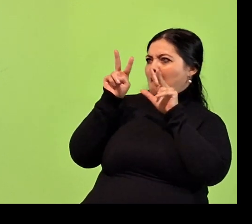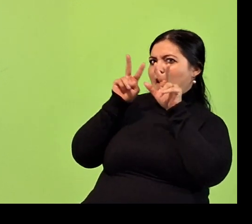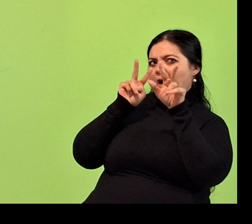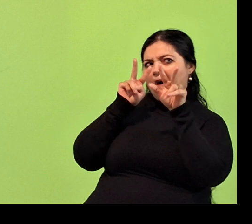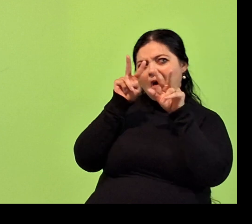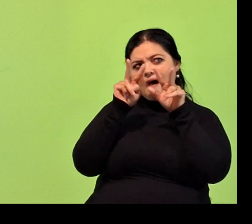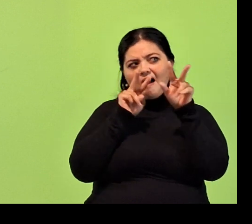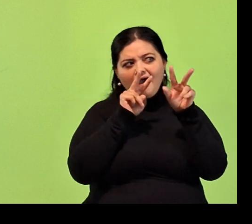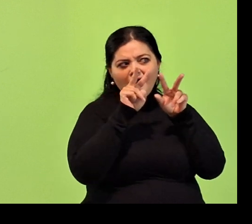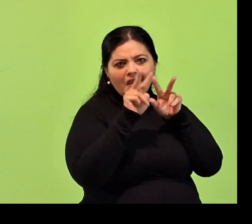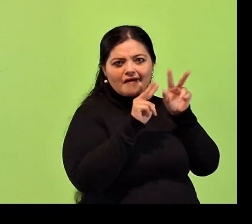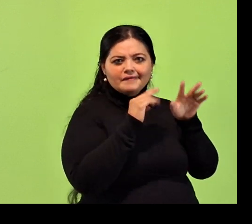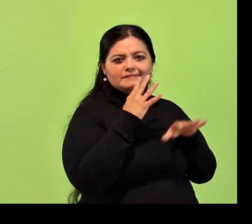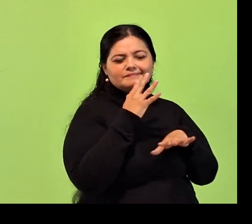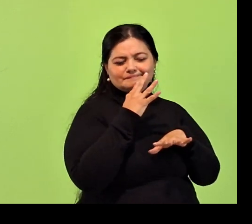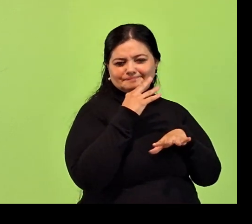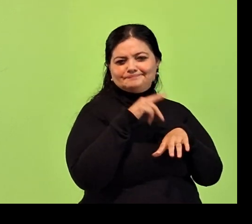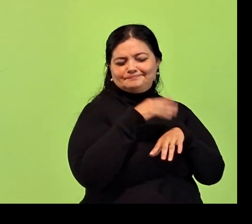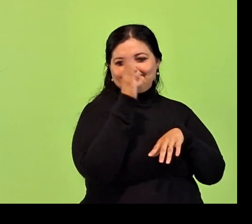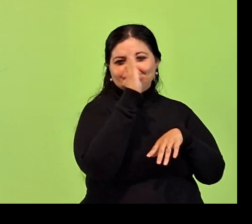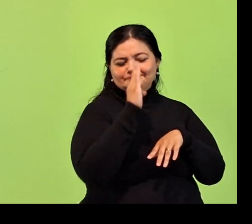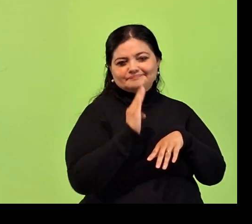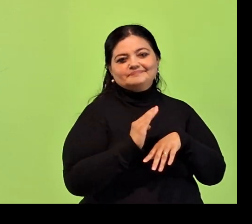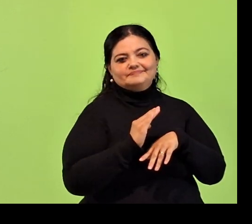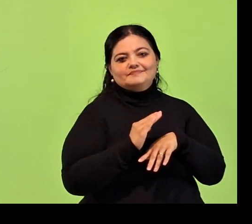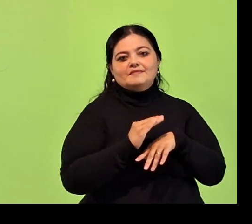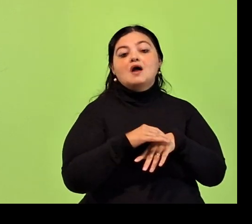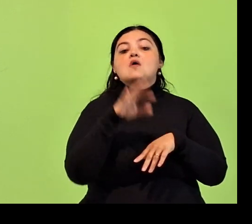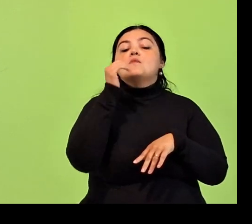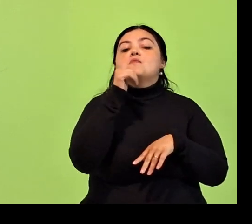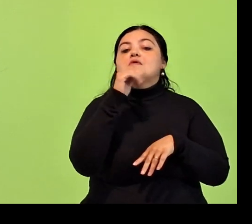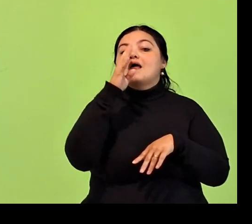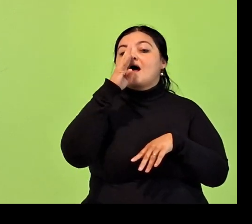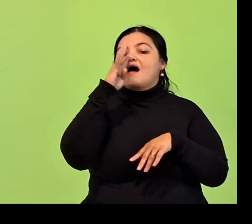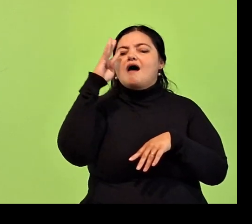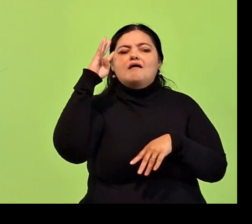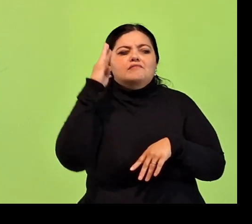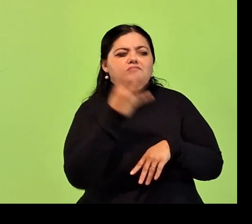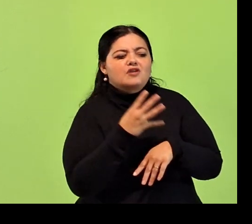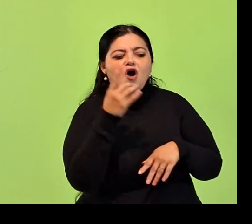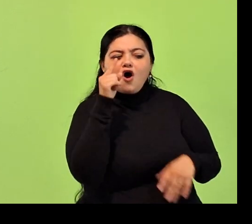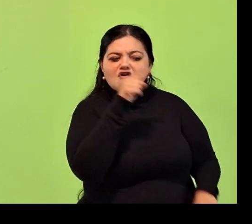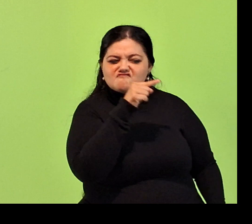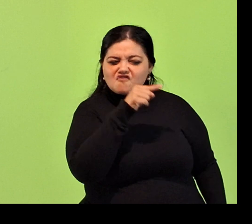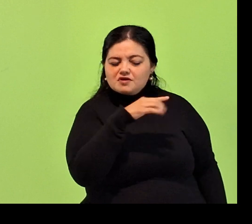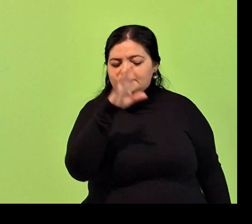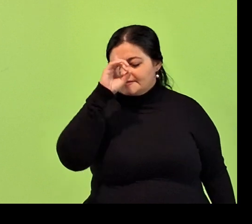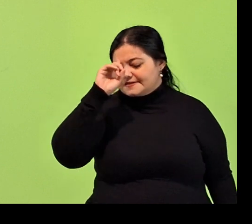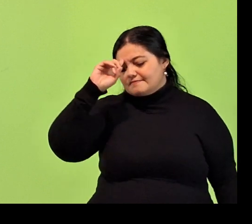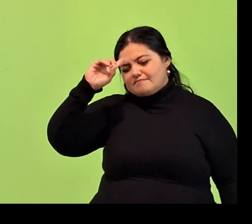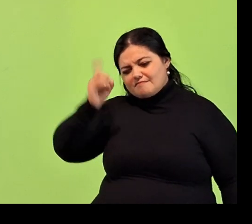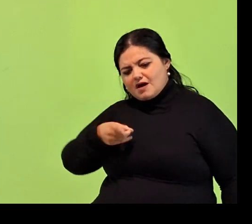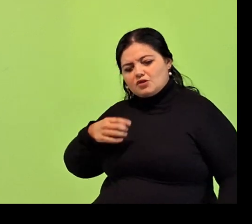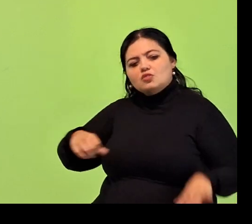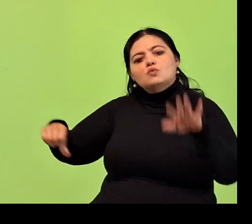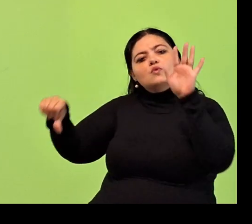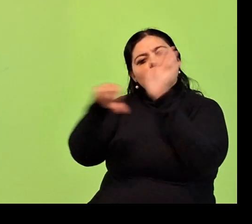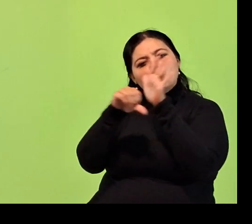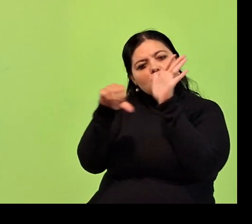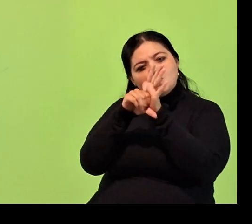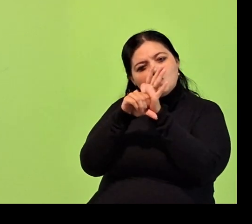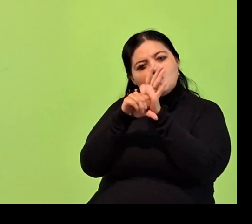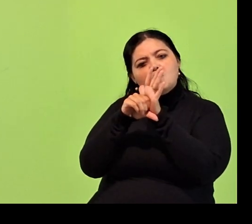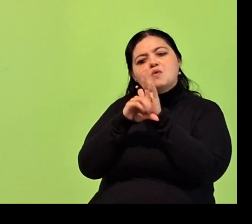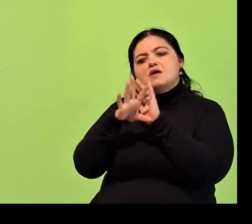foi acusada de ser a mandante intelectual dos crimes que varreram Altamira e